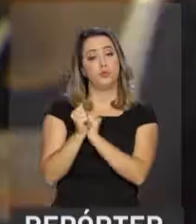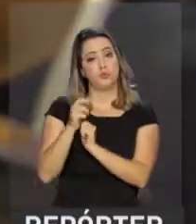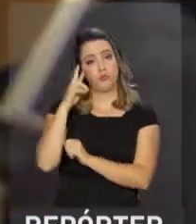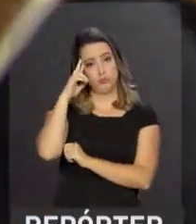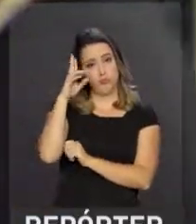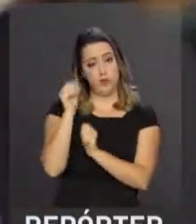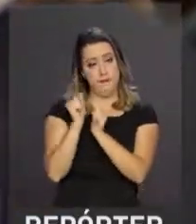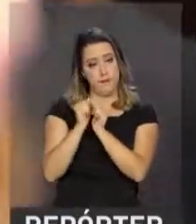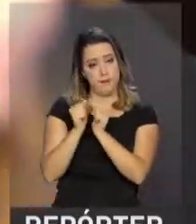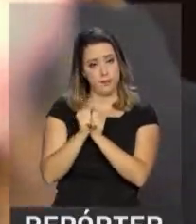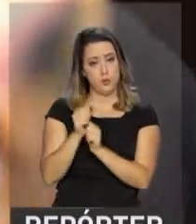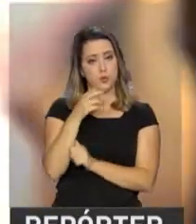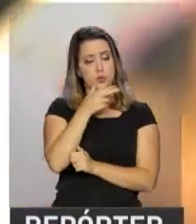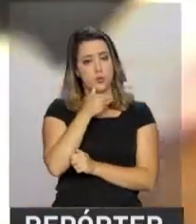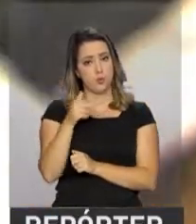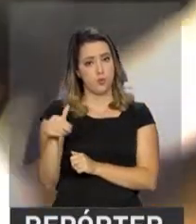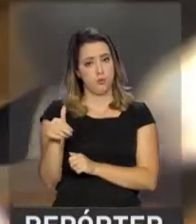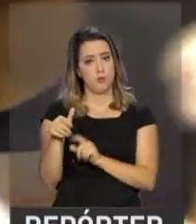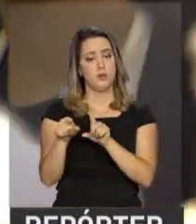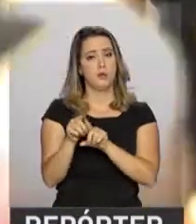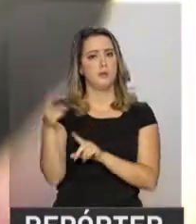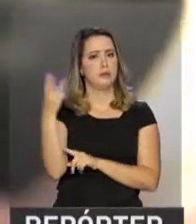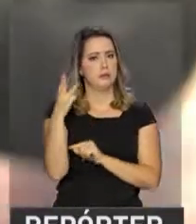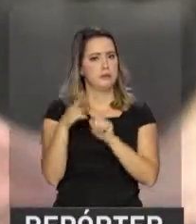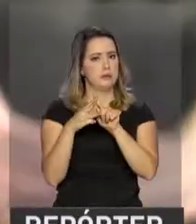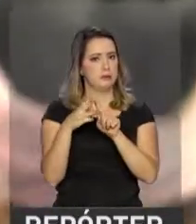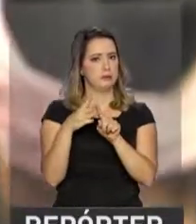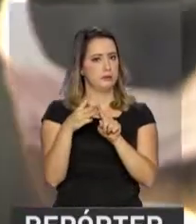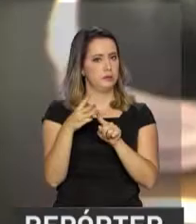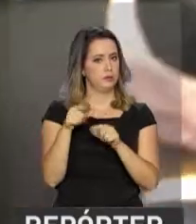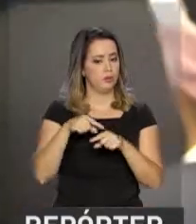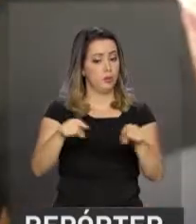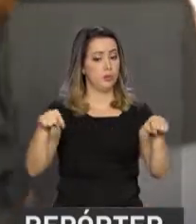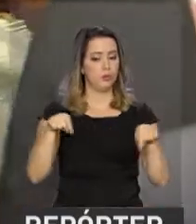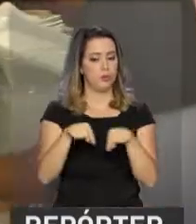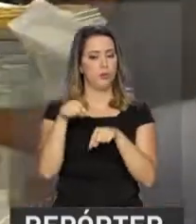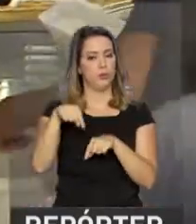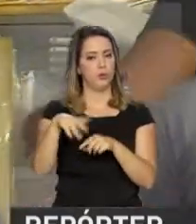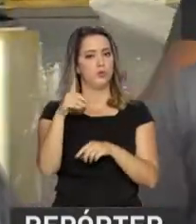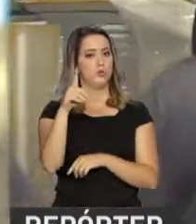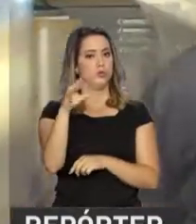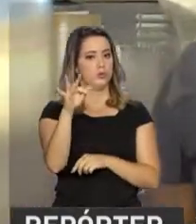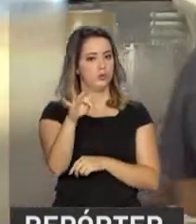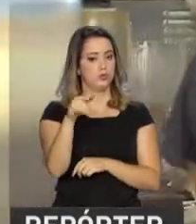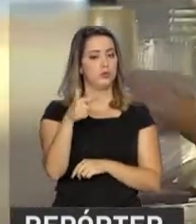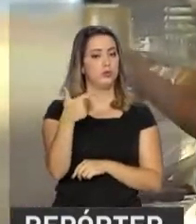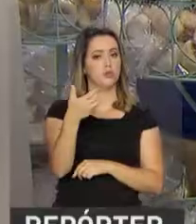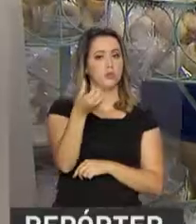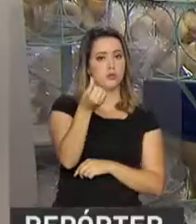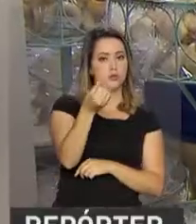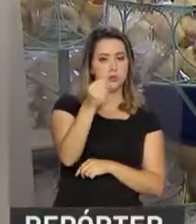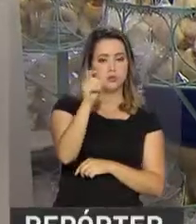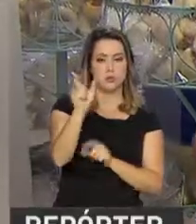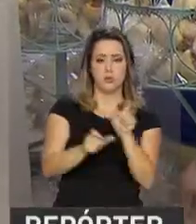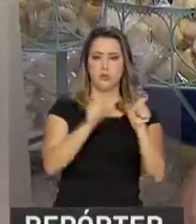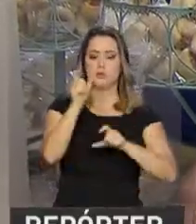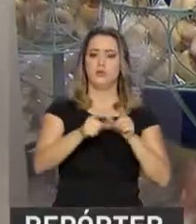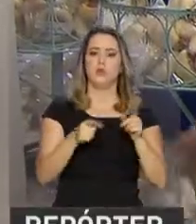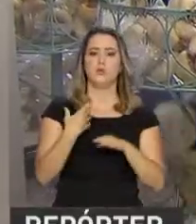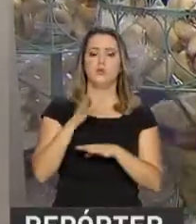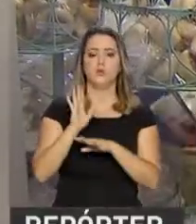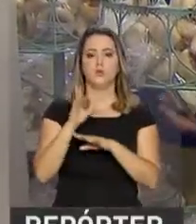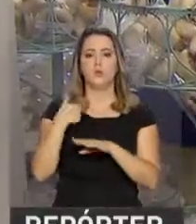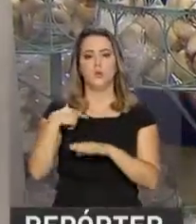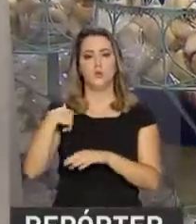irmã são três lojas do tipo no distrito federal que contam com 260 funcionários para atender cerca de